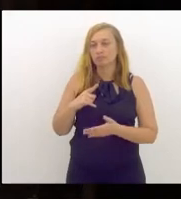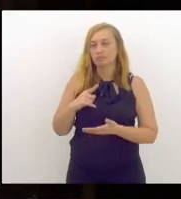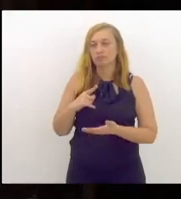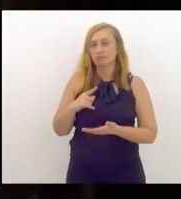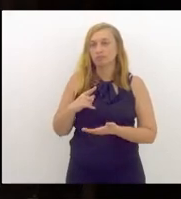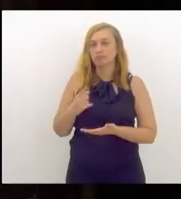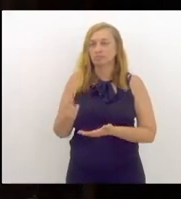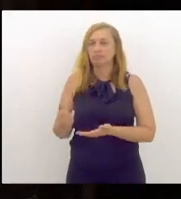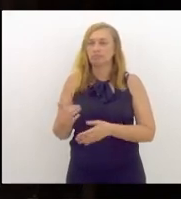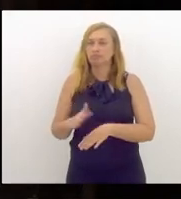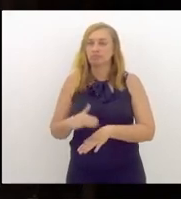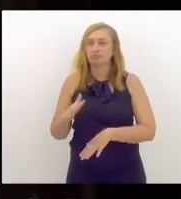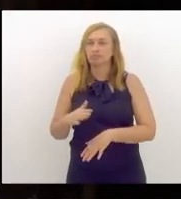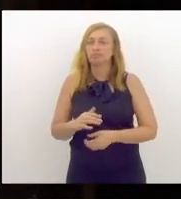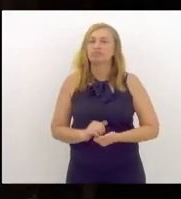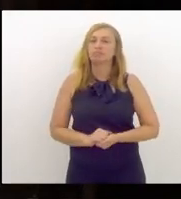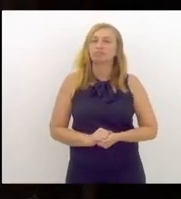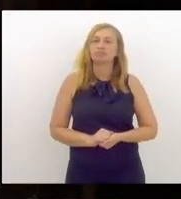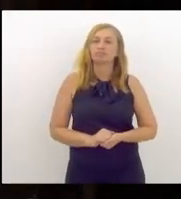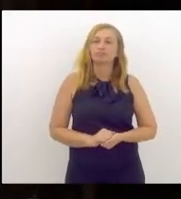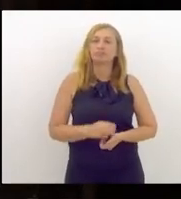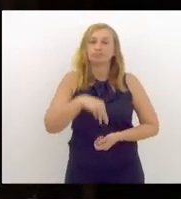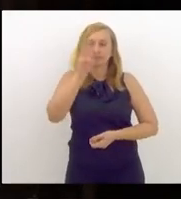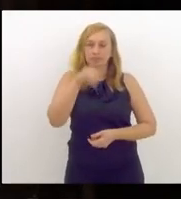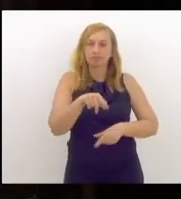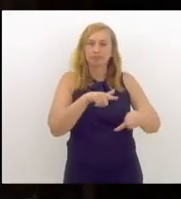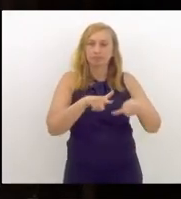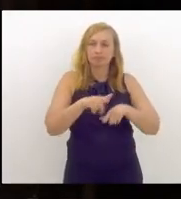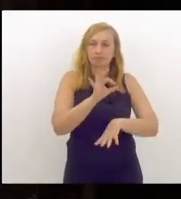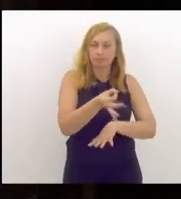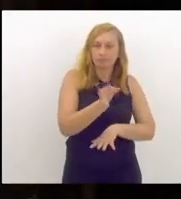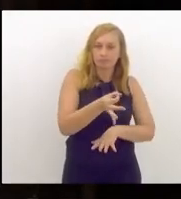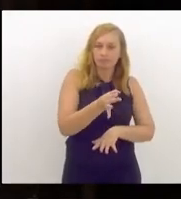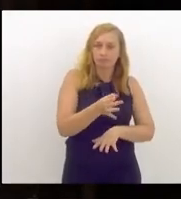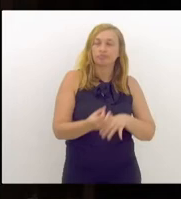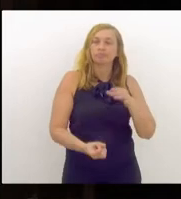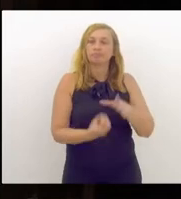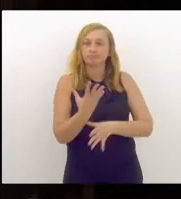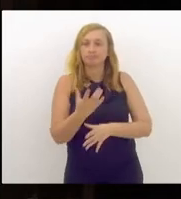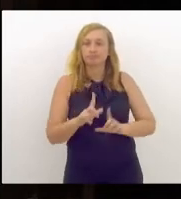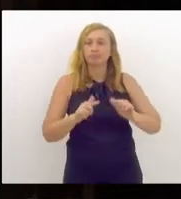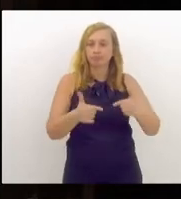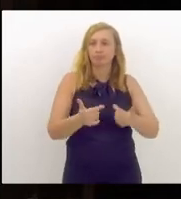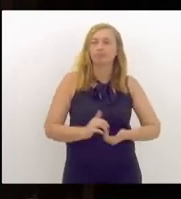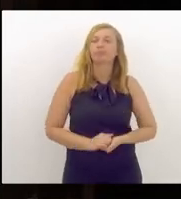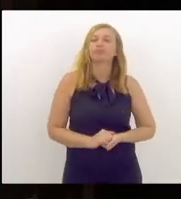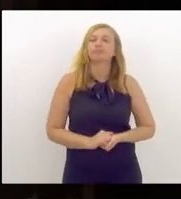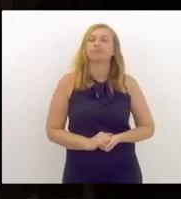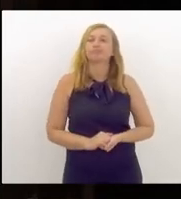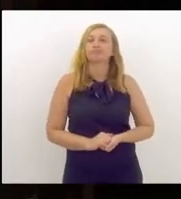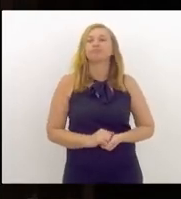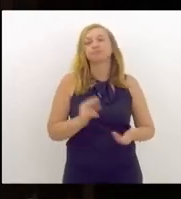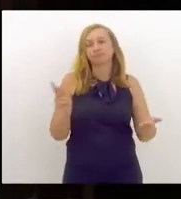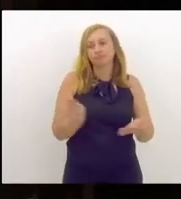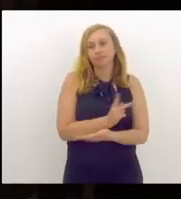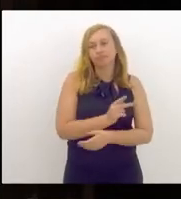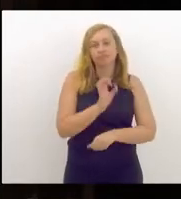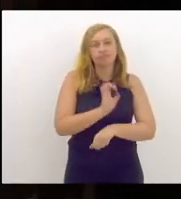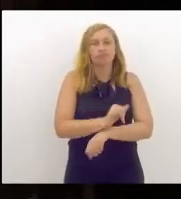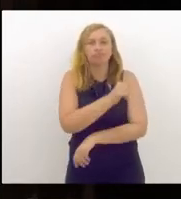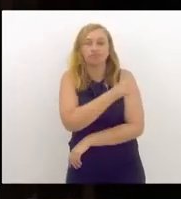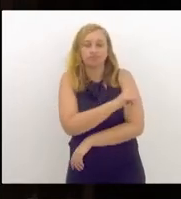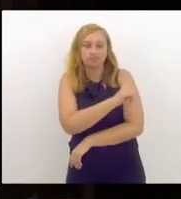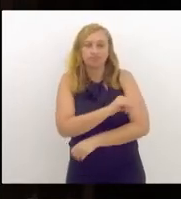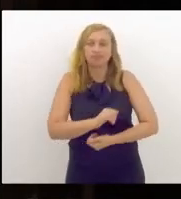fique na mão de Quem gera essa riqueza de quem trabalha efetivamente para realizar as ações isso tem acontecido no estado do Rio de Janeiro